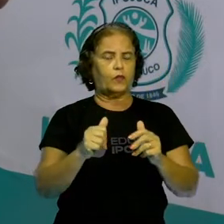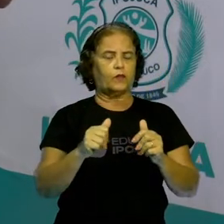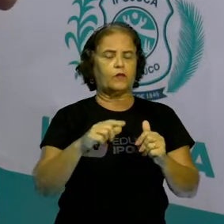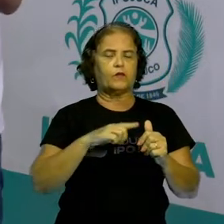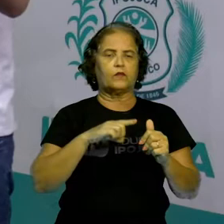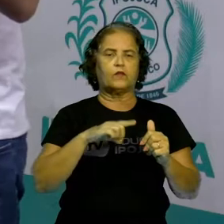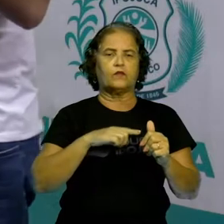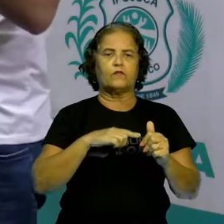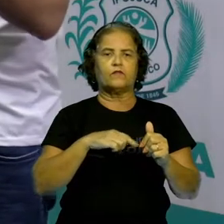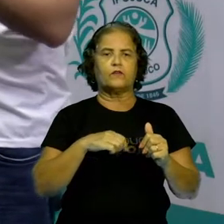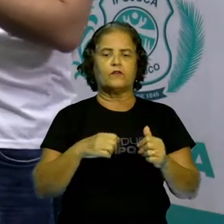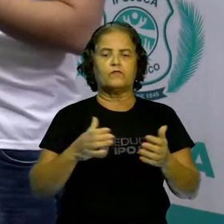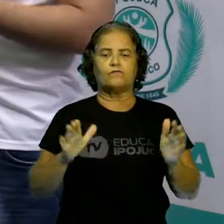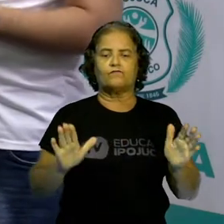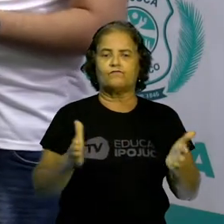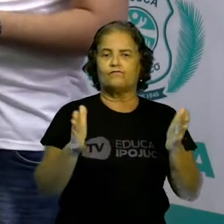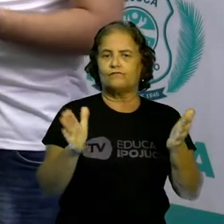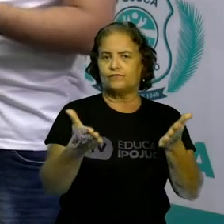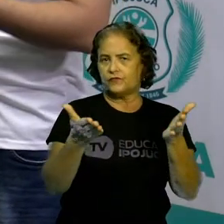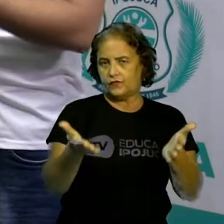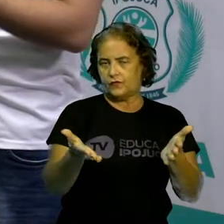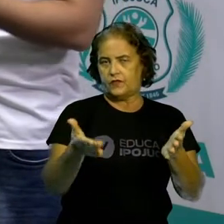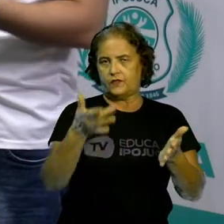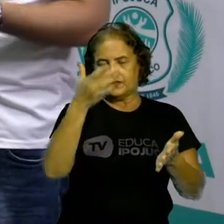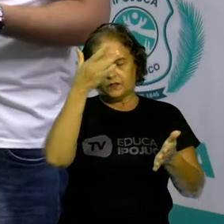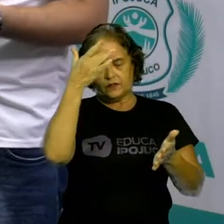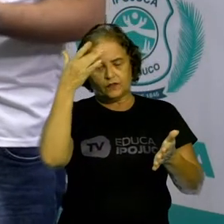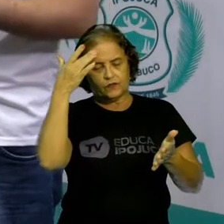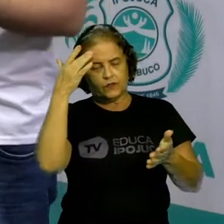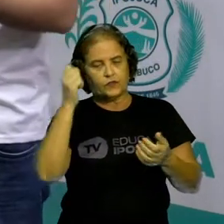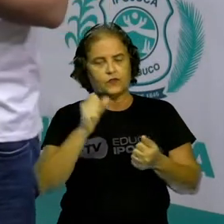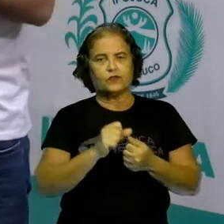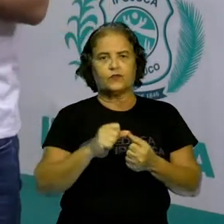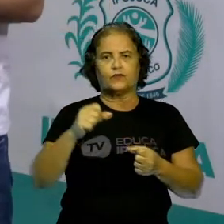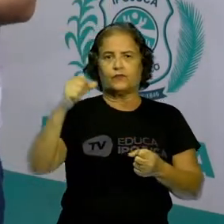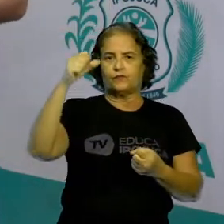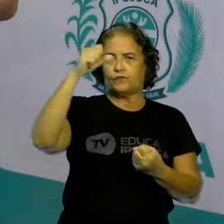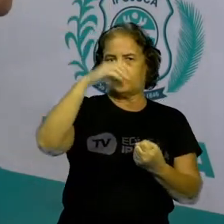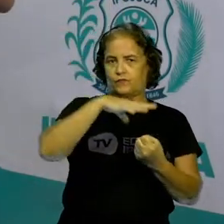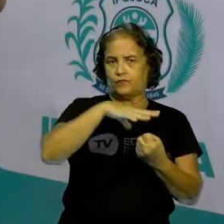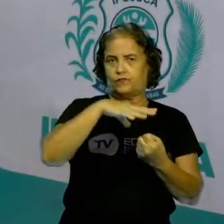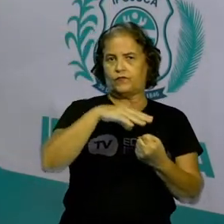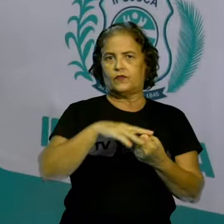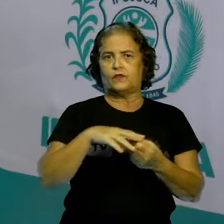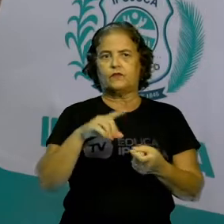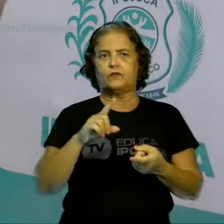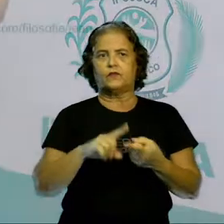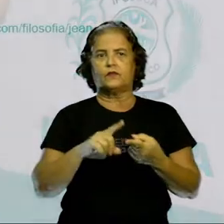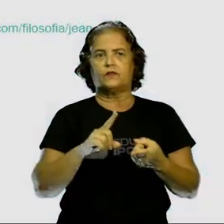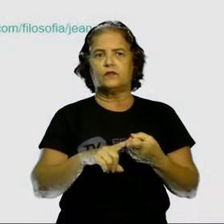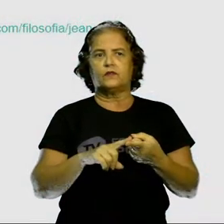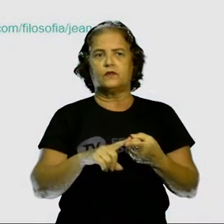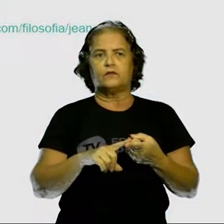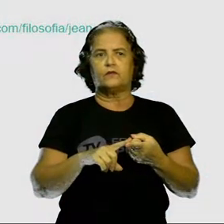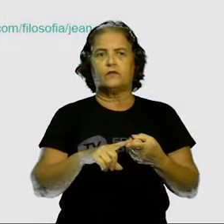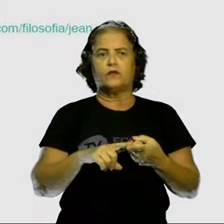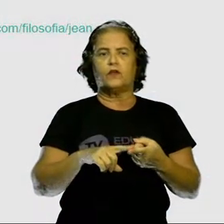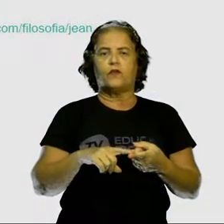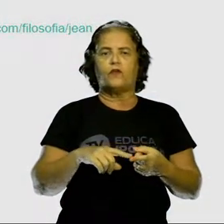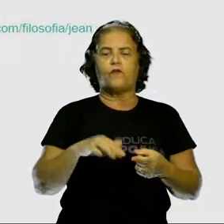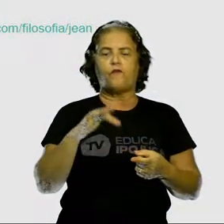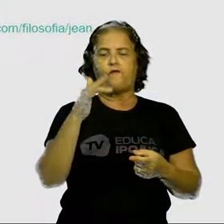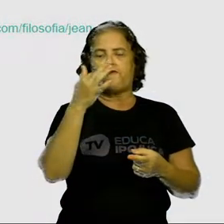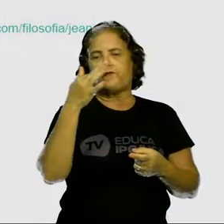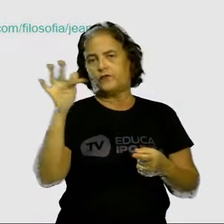do iluminismo, tá certo? E nós temos aí na imagem o Rousseau, que é um filósofo francês,